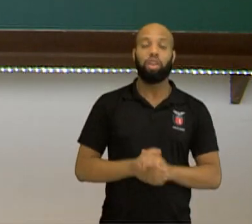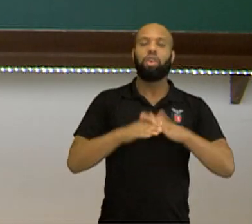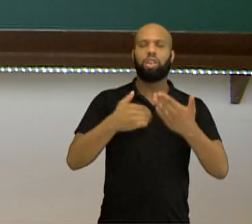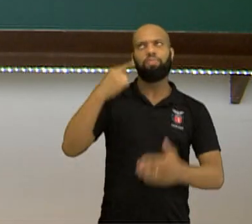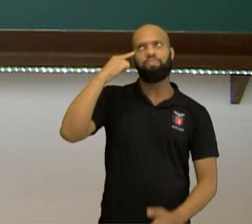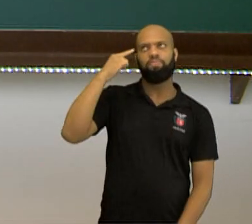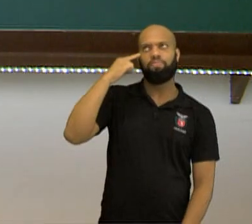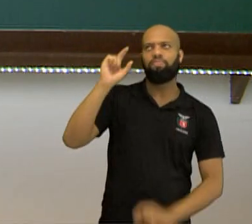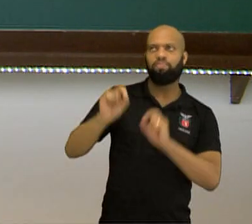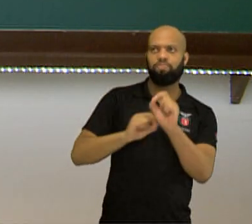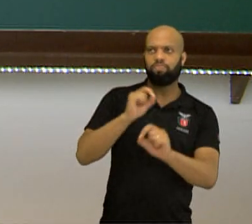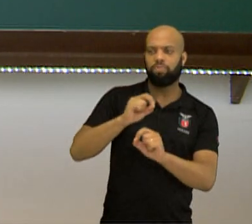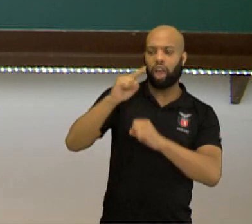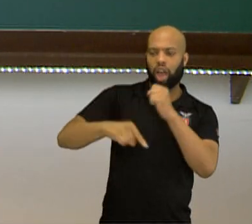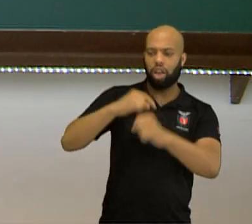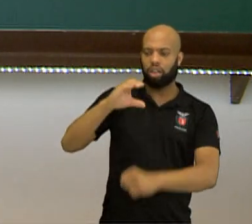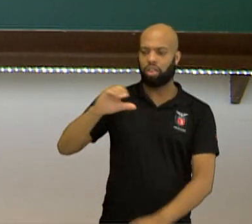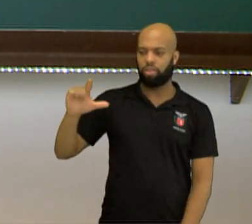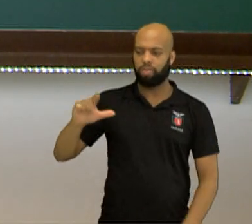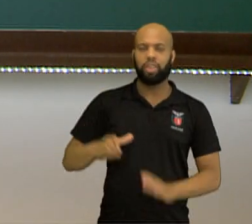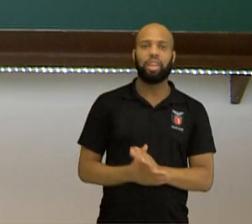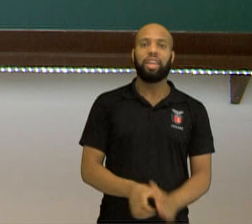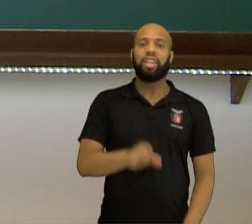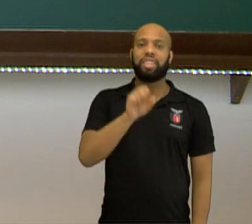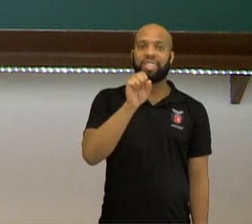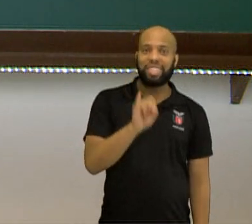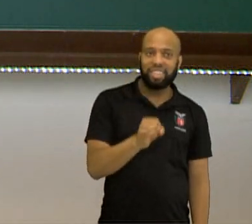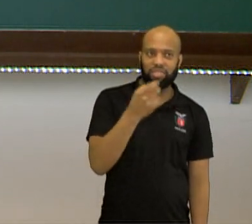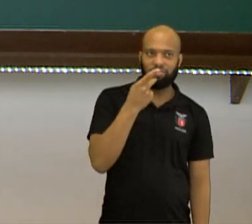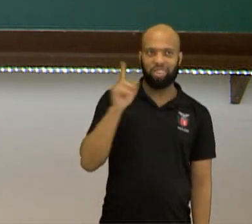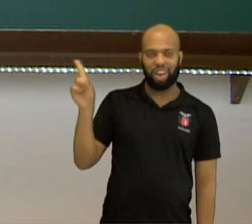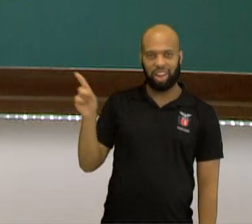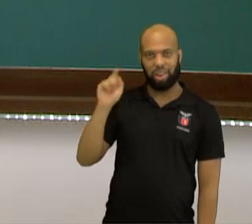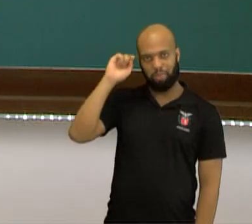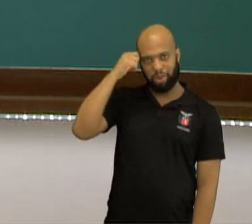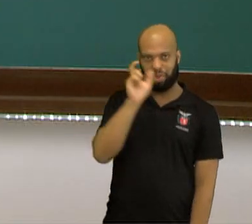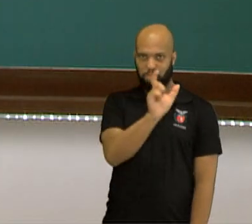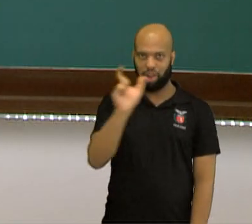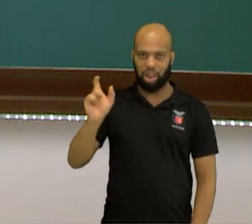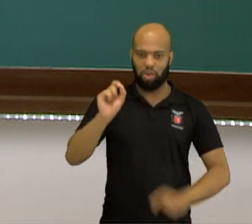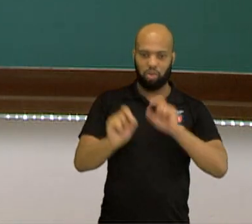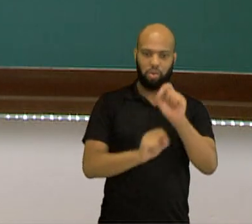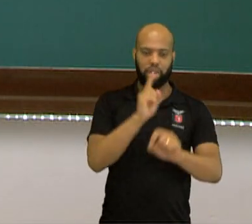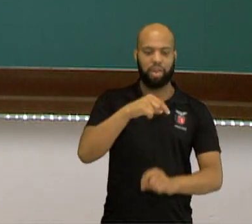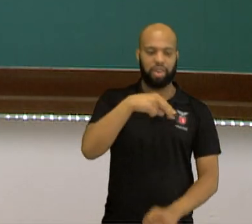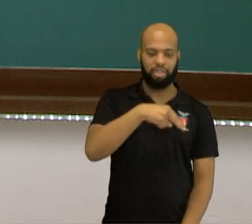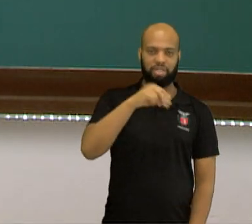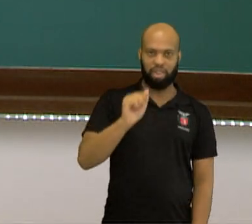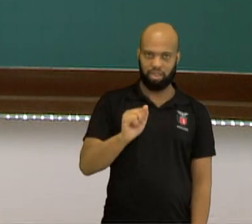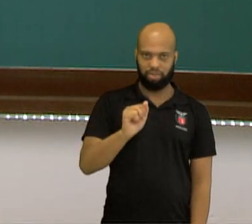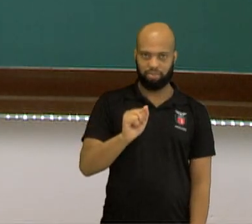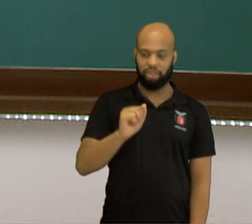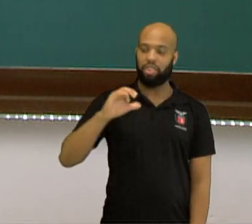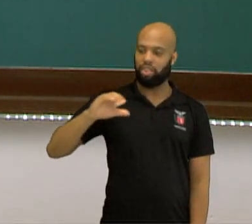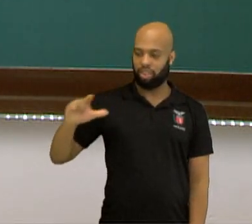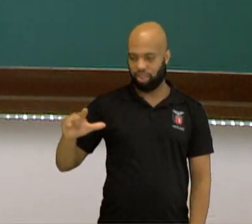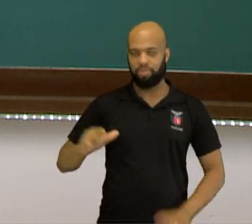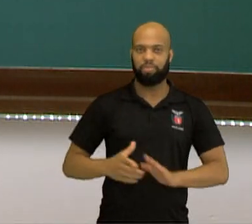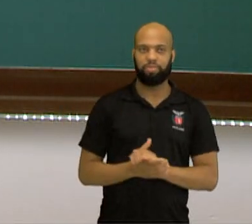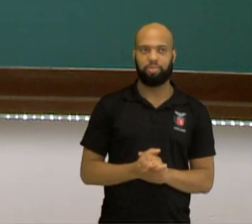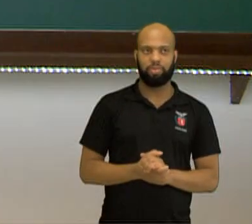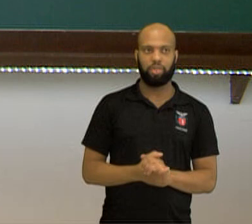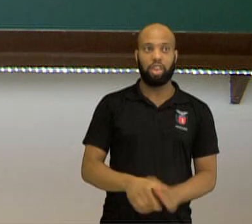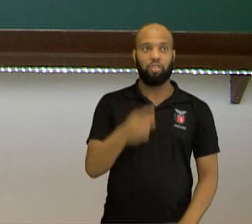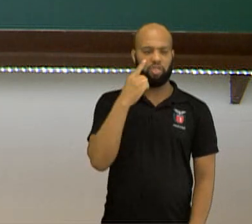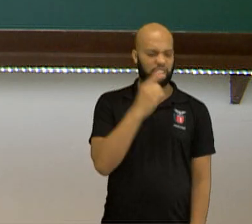cloro. Quando eu falo cloreto de sódio, vem o nome do elemento químico sódio. Exatamente, eu tenho